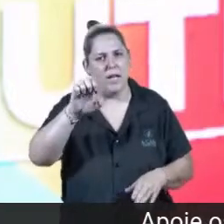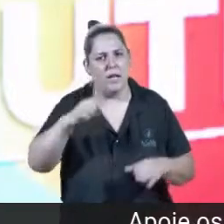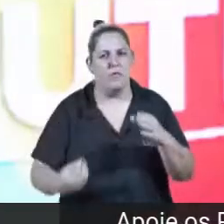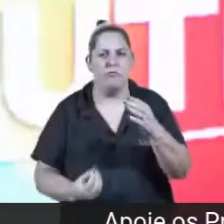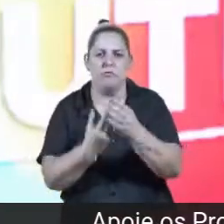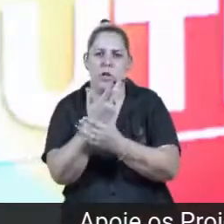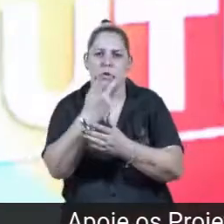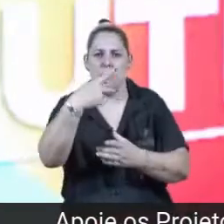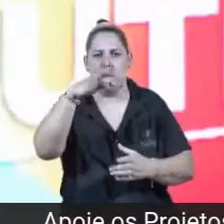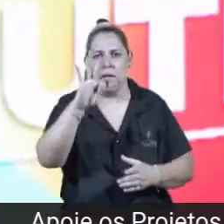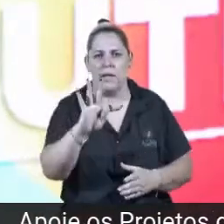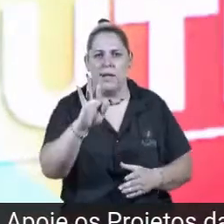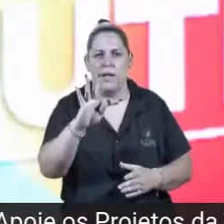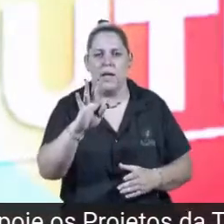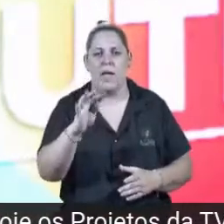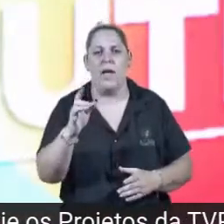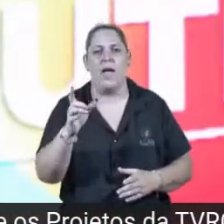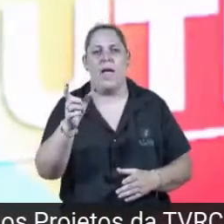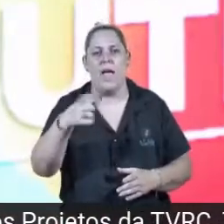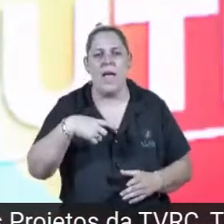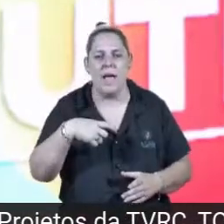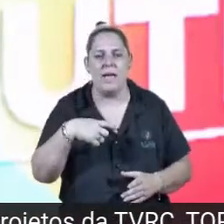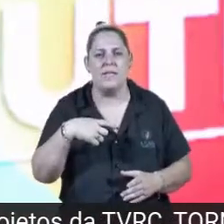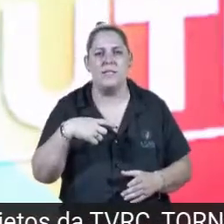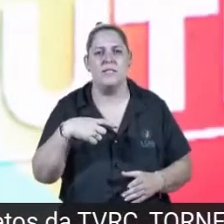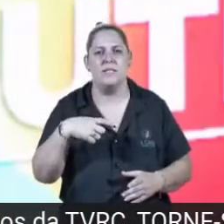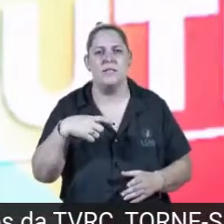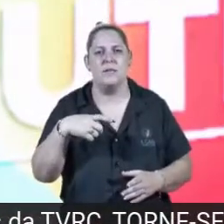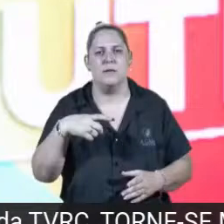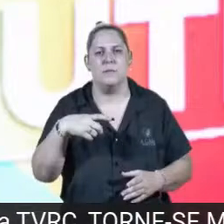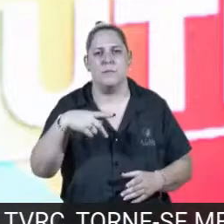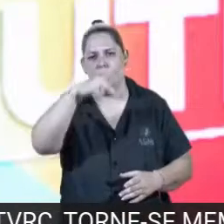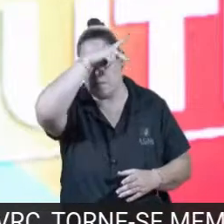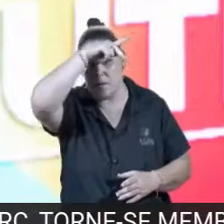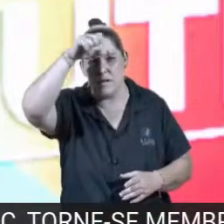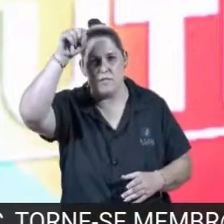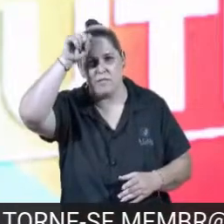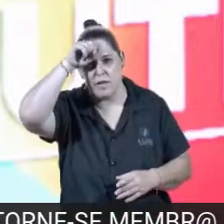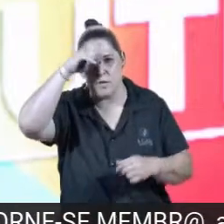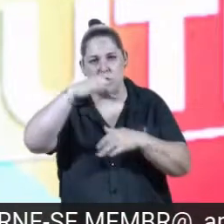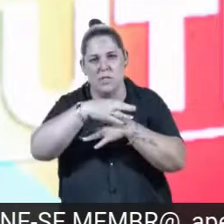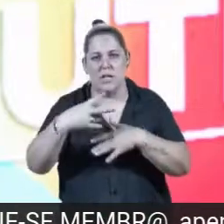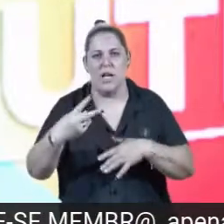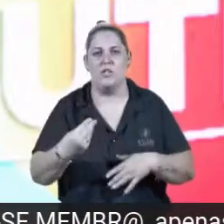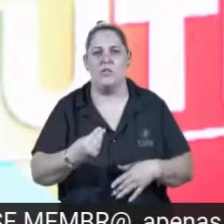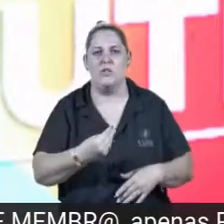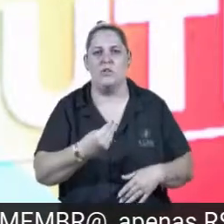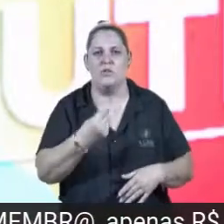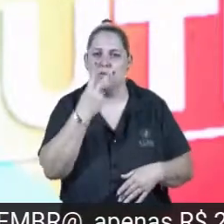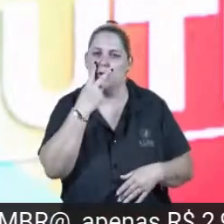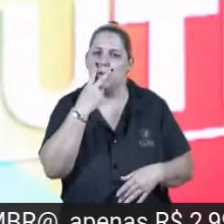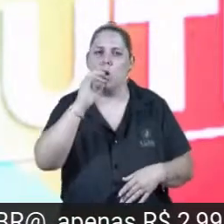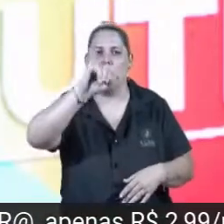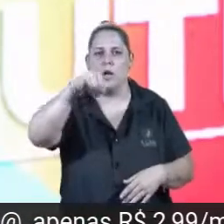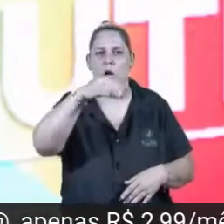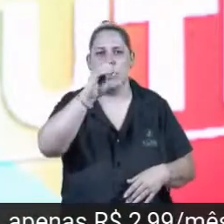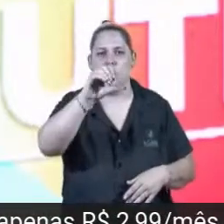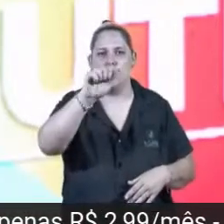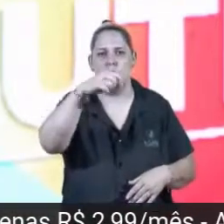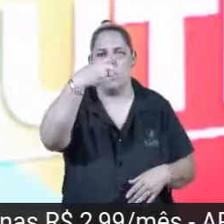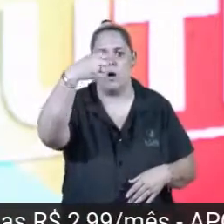PT, é ex-presidente, é ex-prefeito da cidade de Vitória, o nosso companheiro João Coser